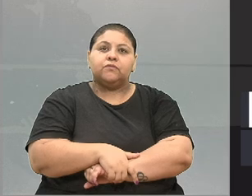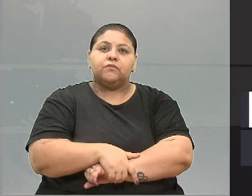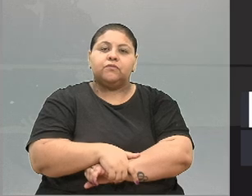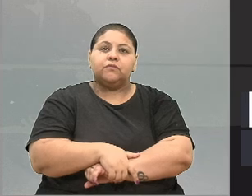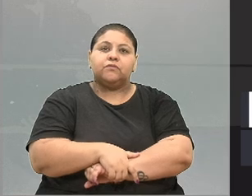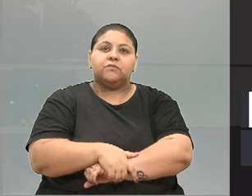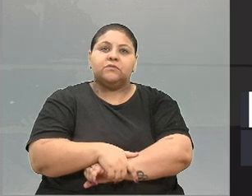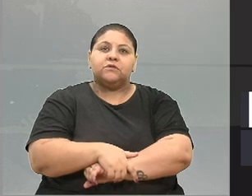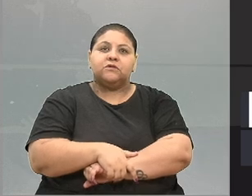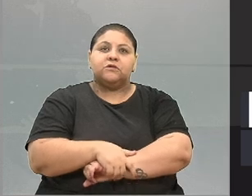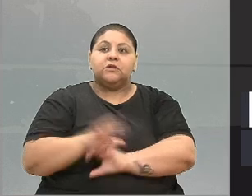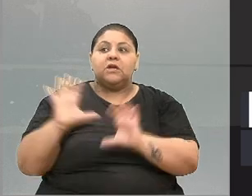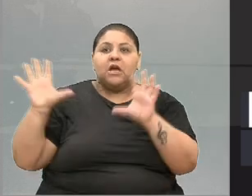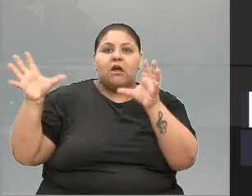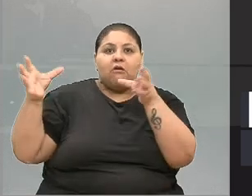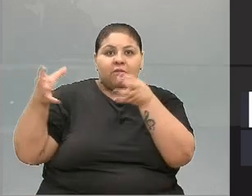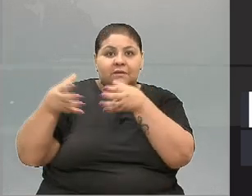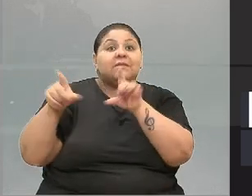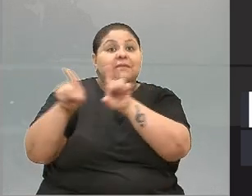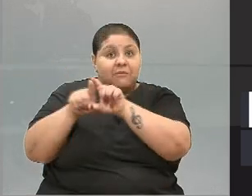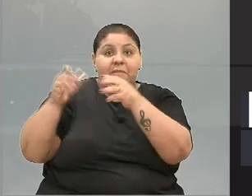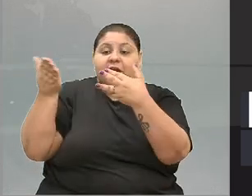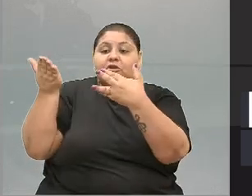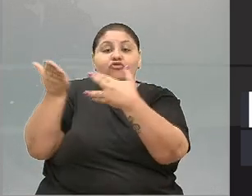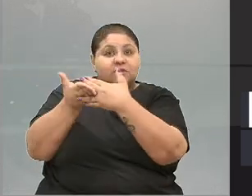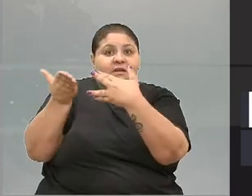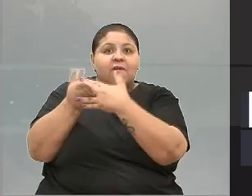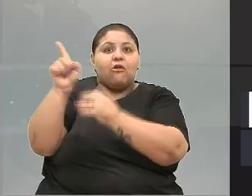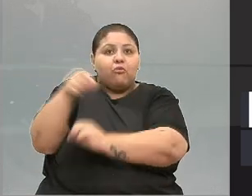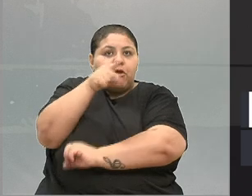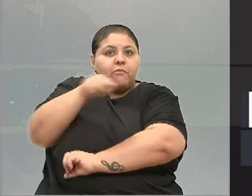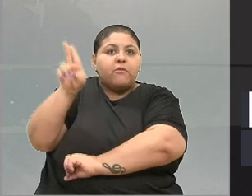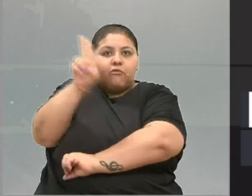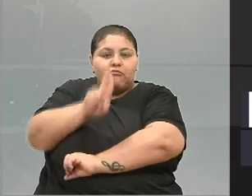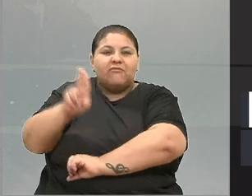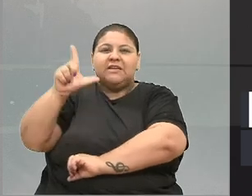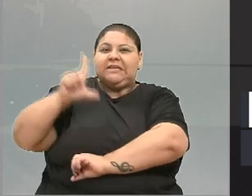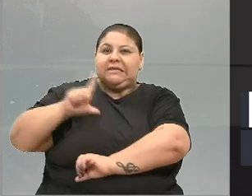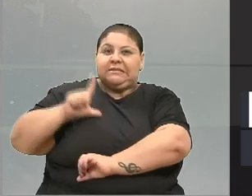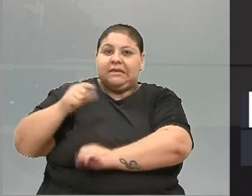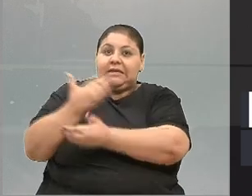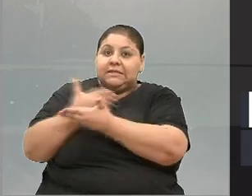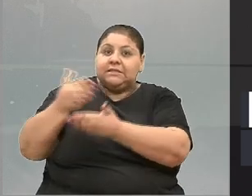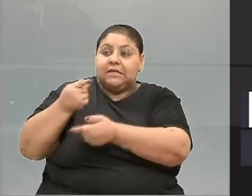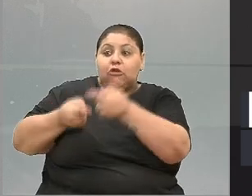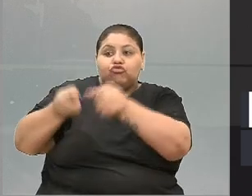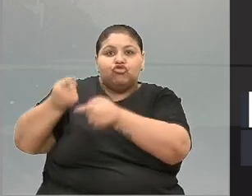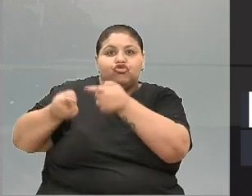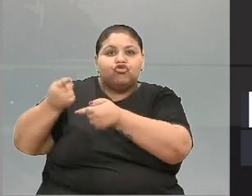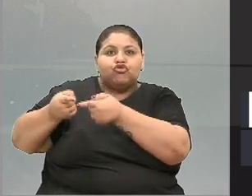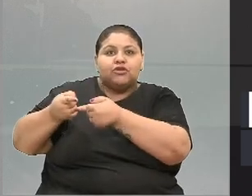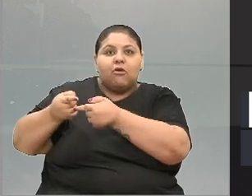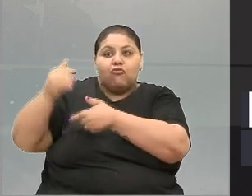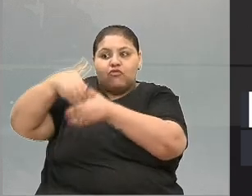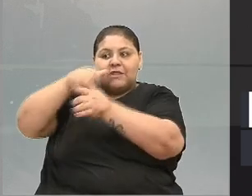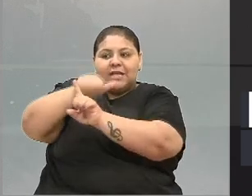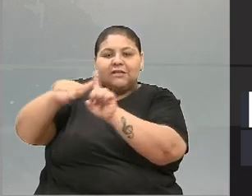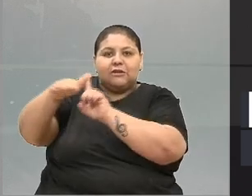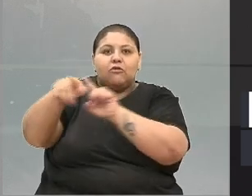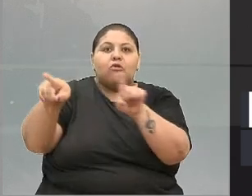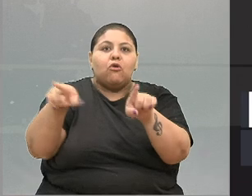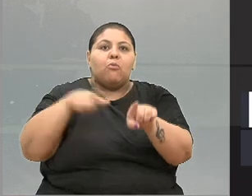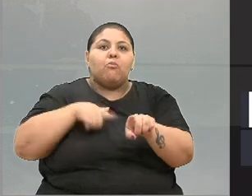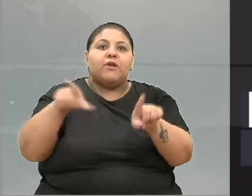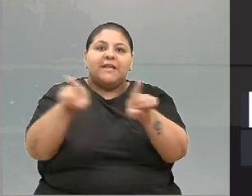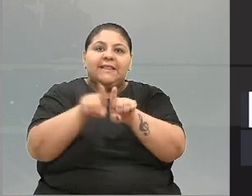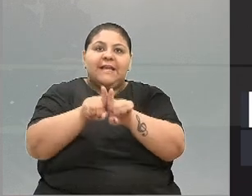abrangendo inclusive nos intervalos, vereador Cadório. Isso tem gerado um debate muito amplo na sociedade, porque existem